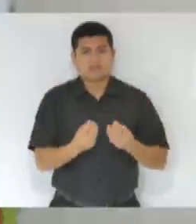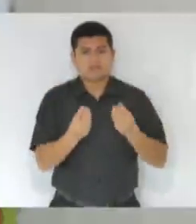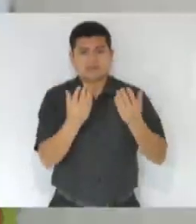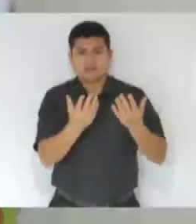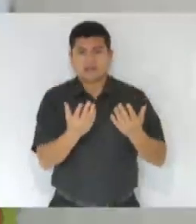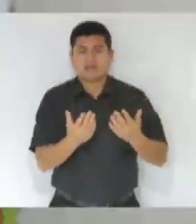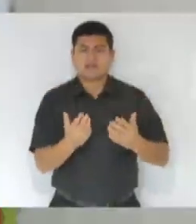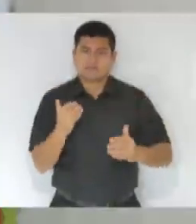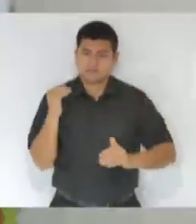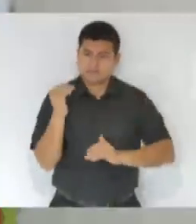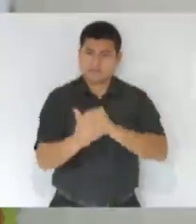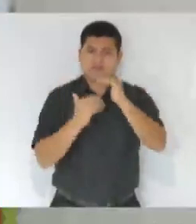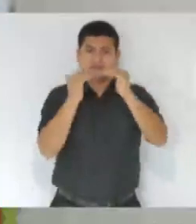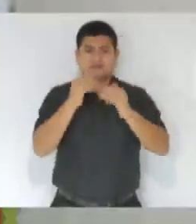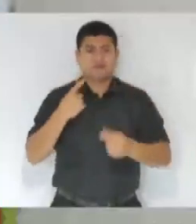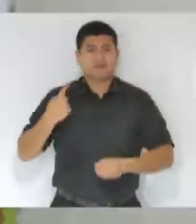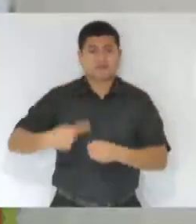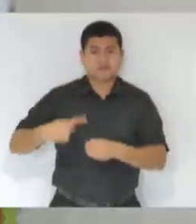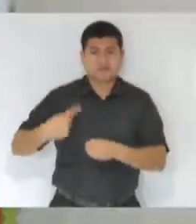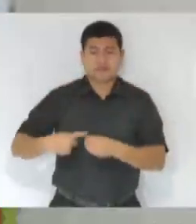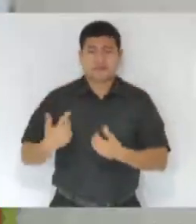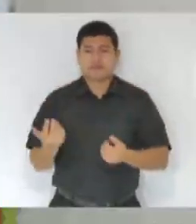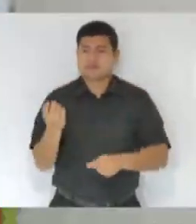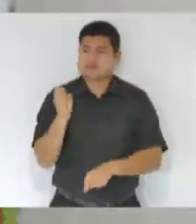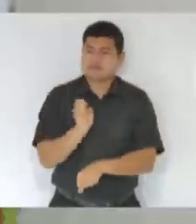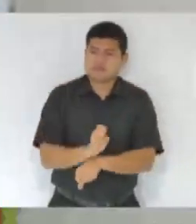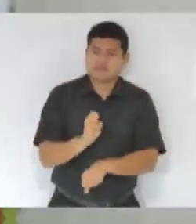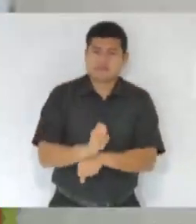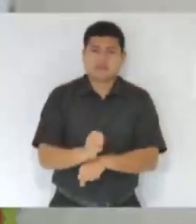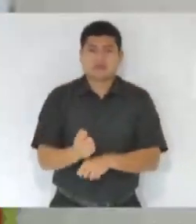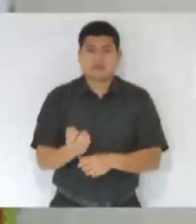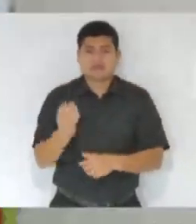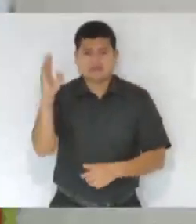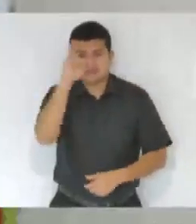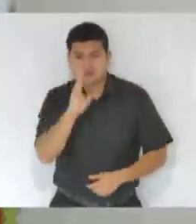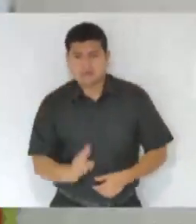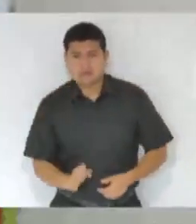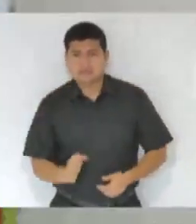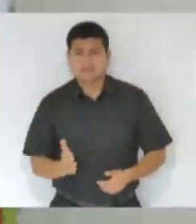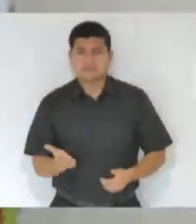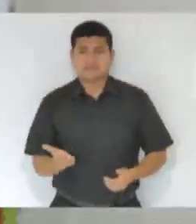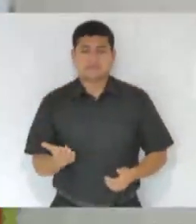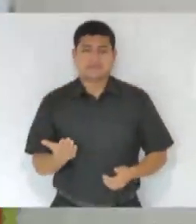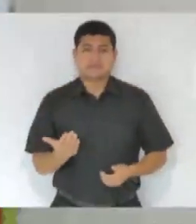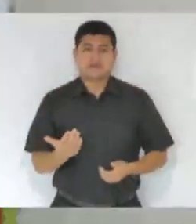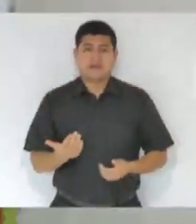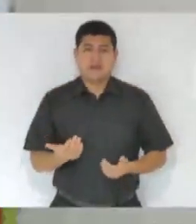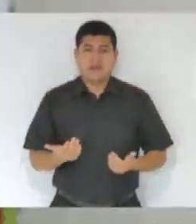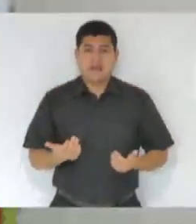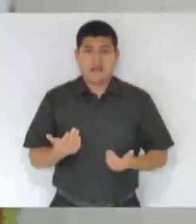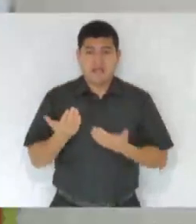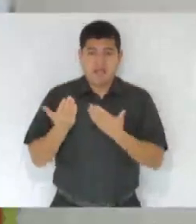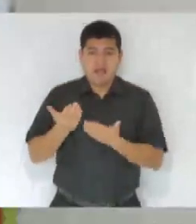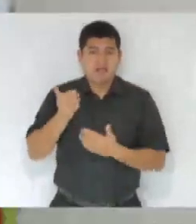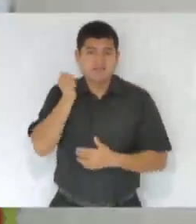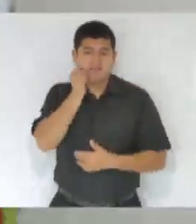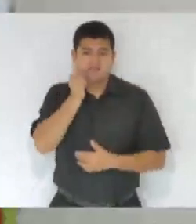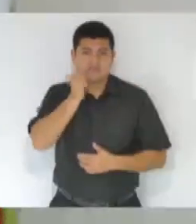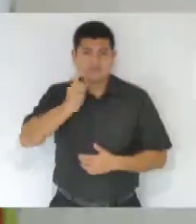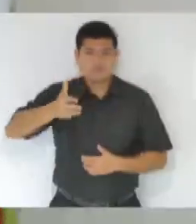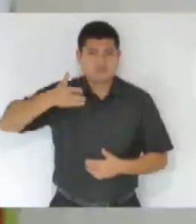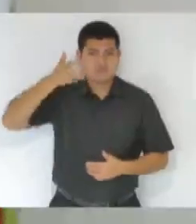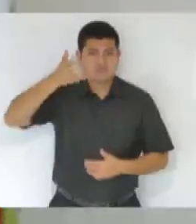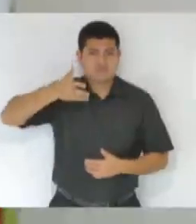nossa cidade, do nosso estado e do nosso país. Esta voz nos